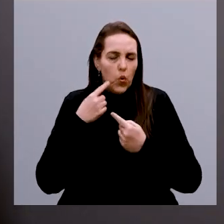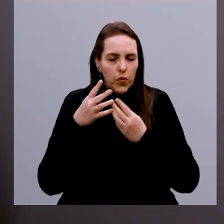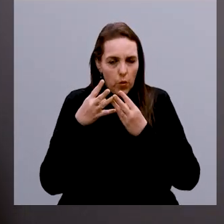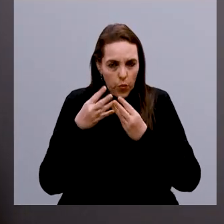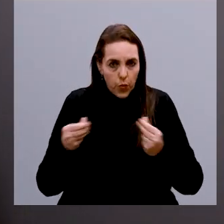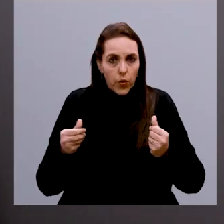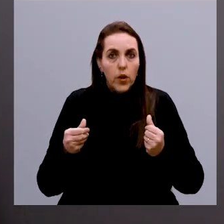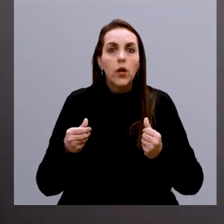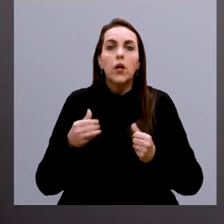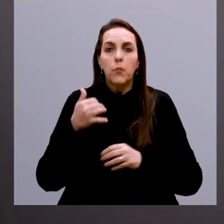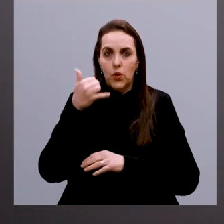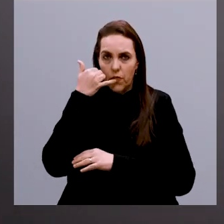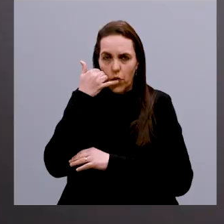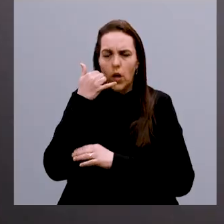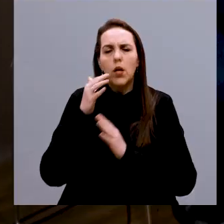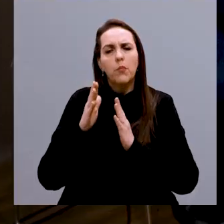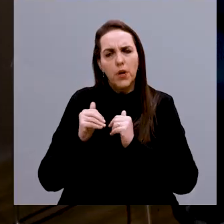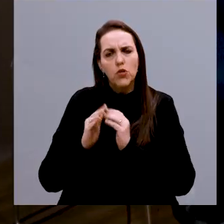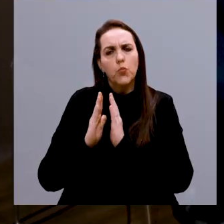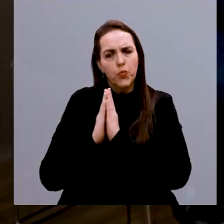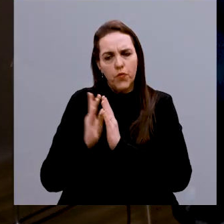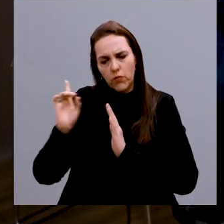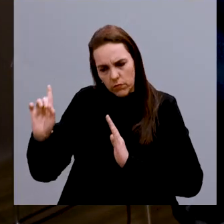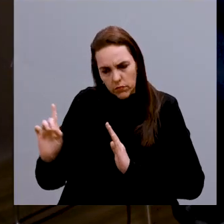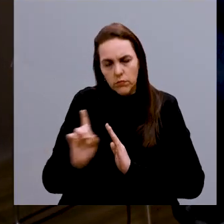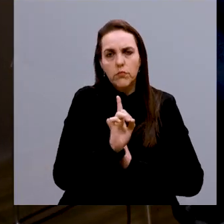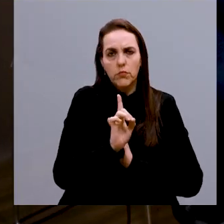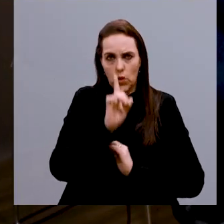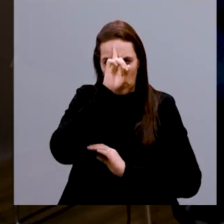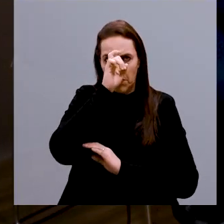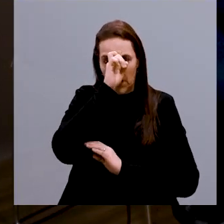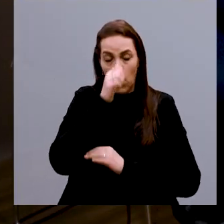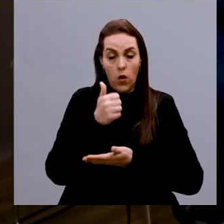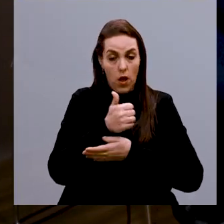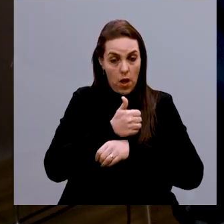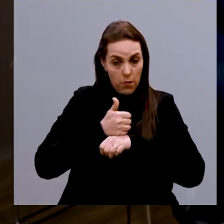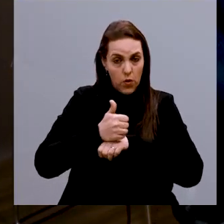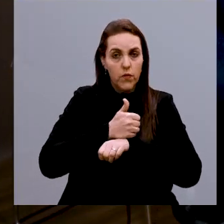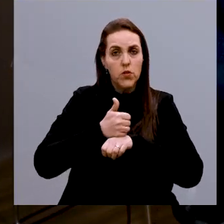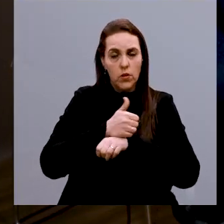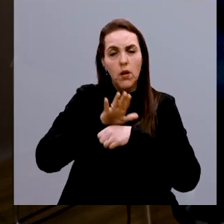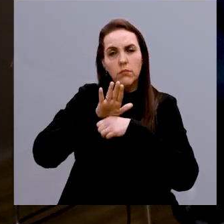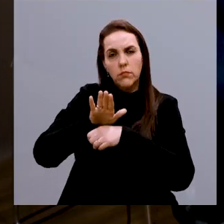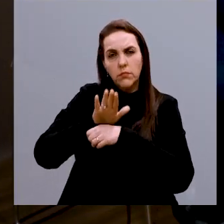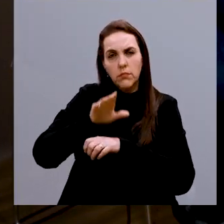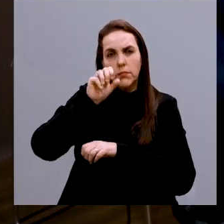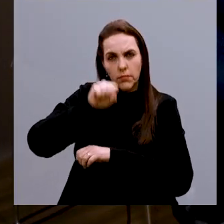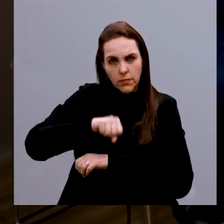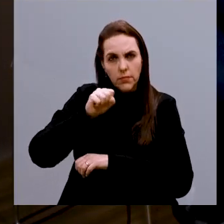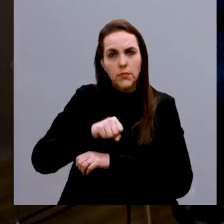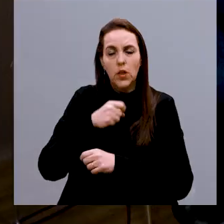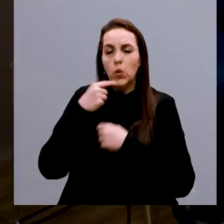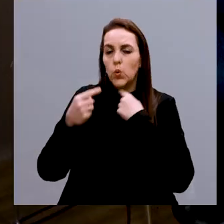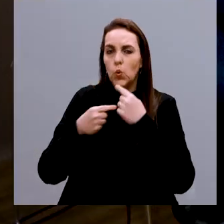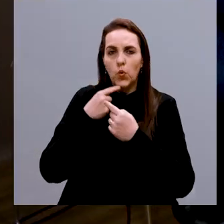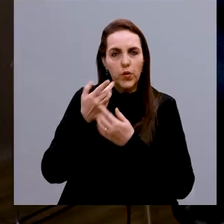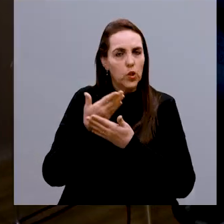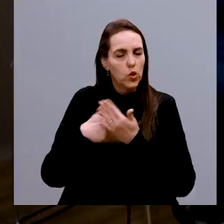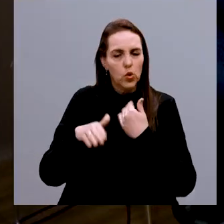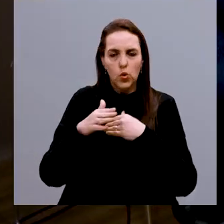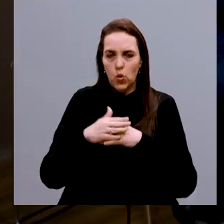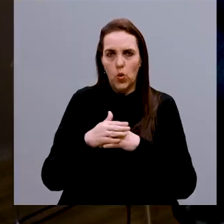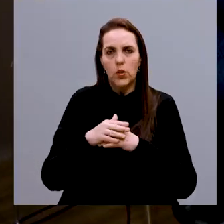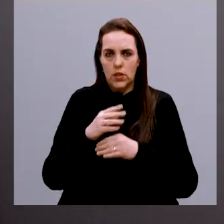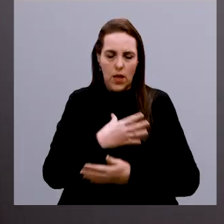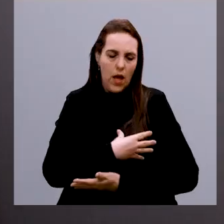sanar as dúvidas delas por telefone, a gente pede que ela se direcione até o hospital e a gente tem uma profissional que pode auxiliar, sim, nas dúvidas